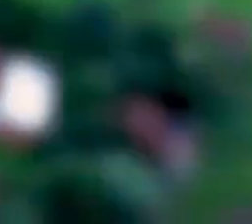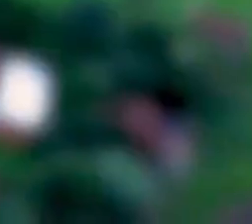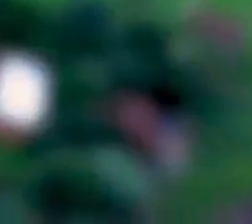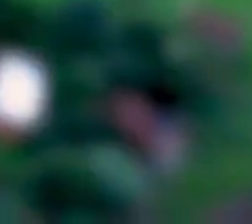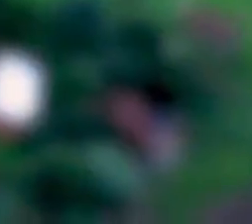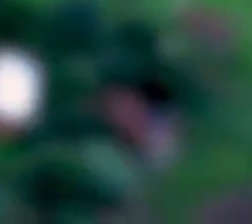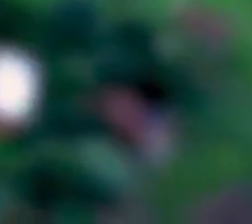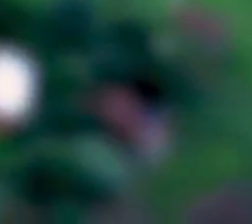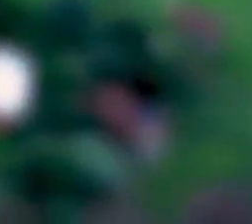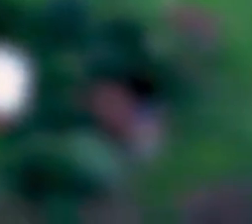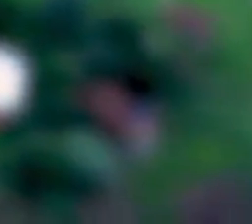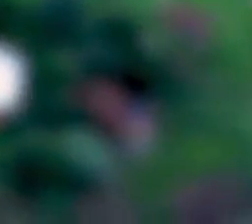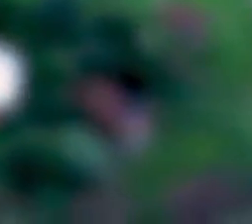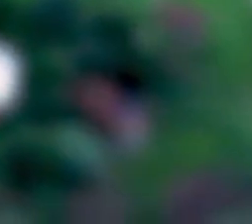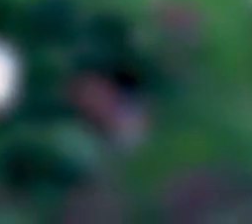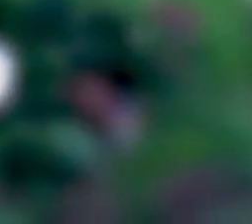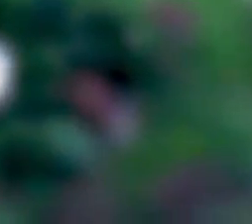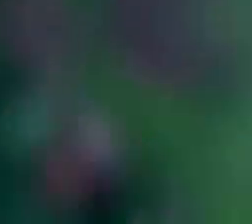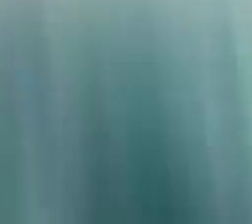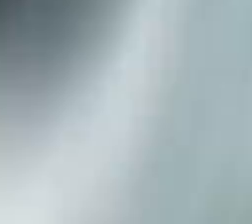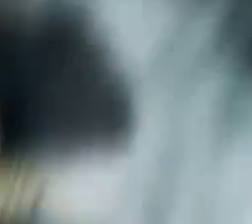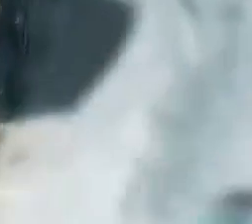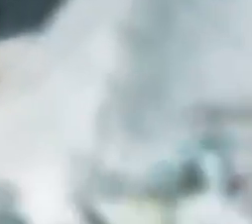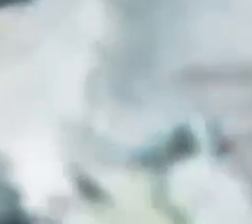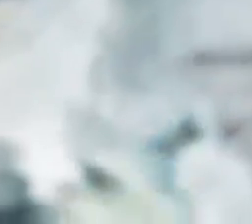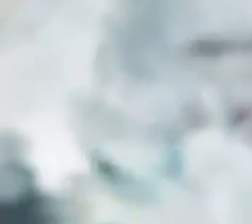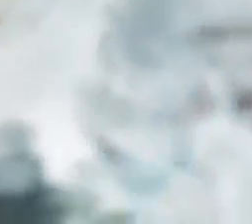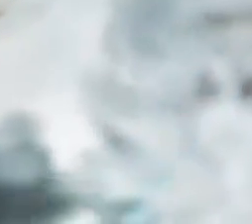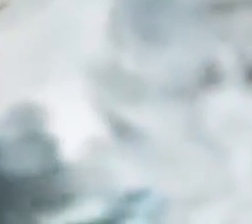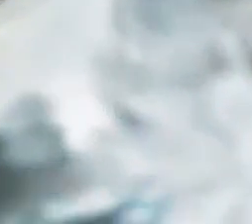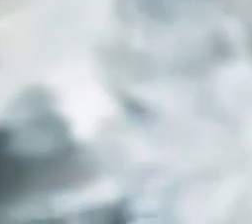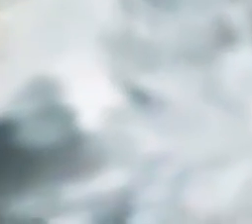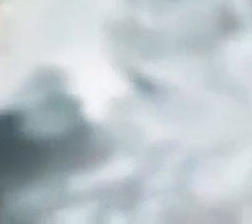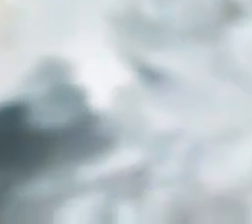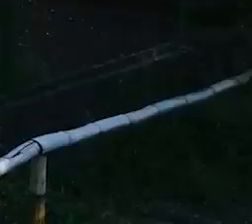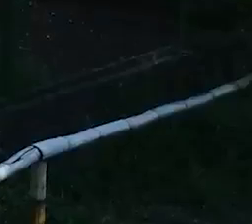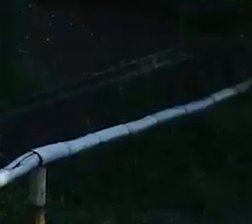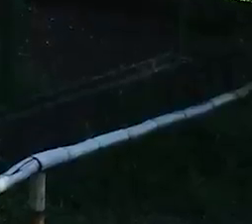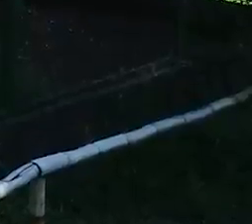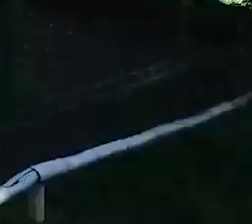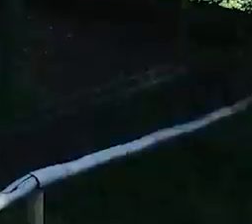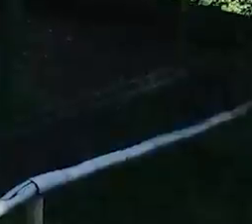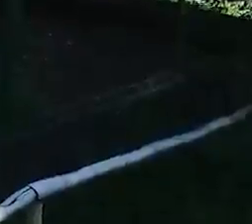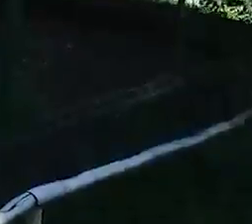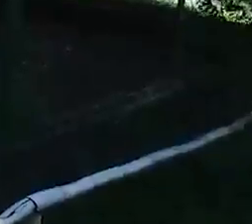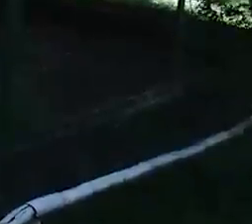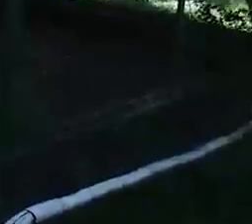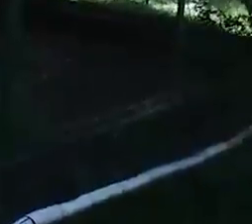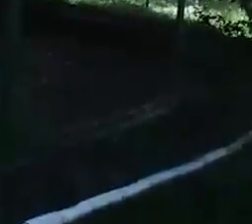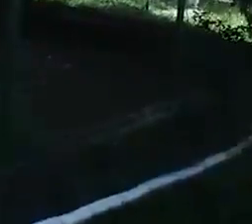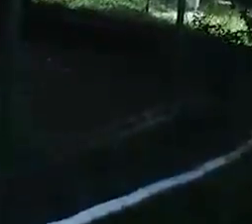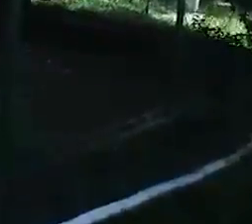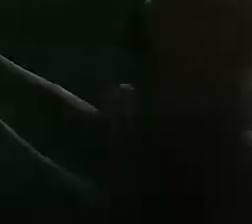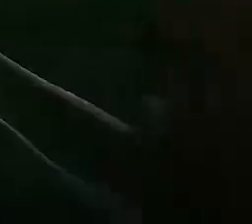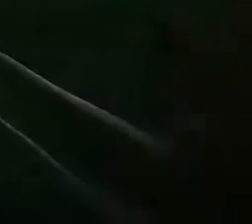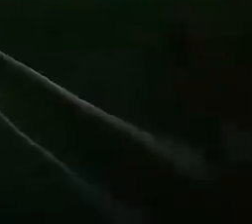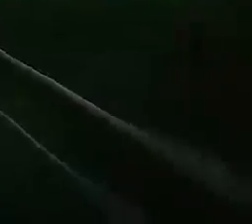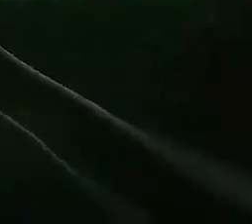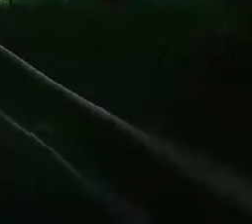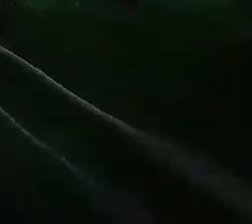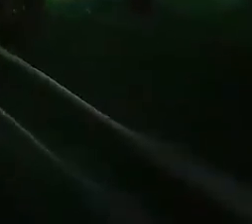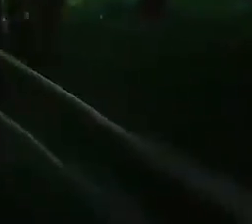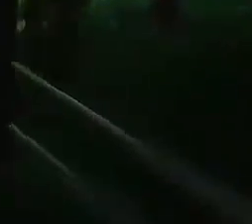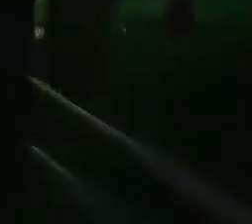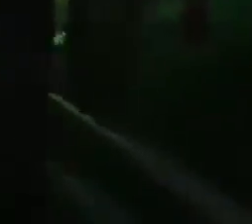integrada à comunidade de Bela Vista e exerce importante papel educacional e socioambiental em âmbito municipal e